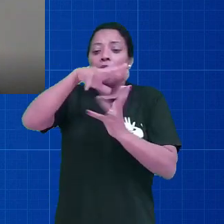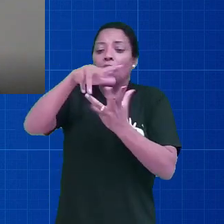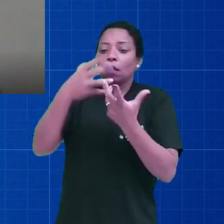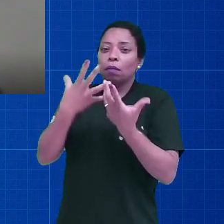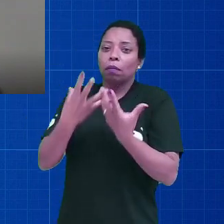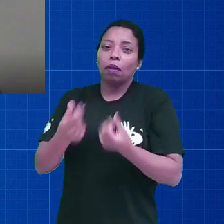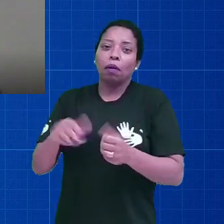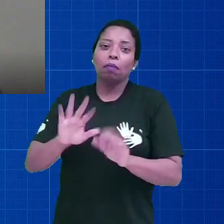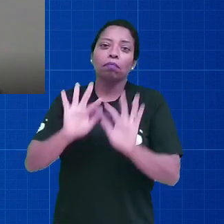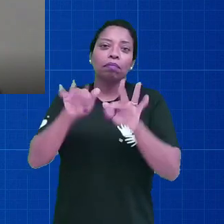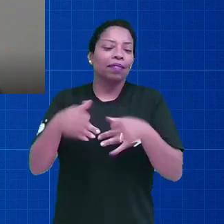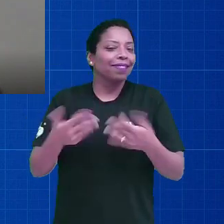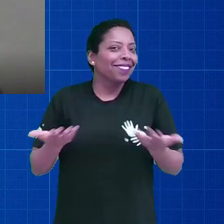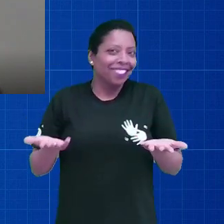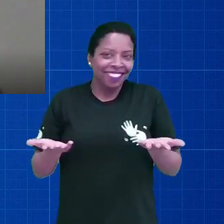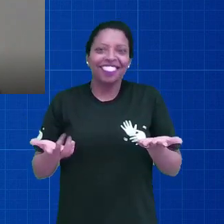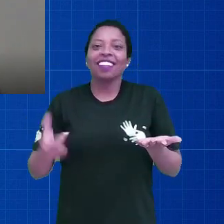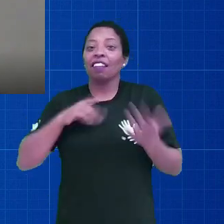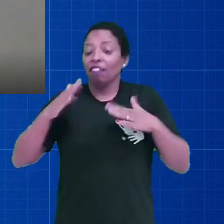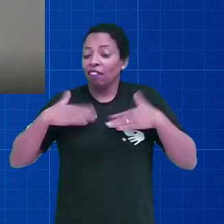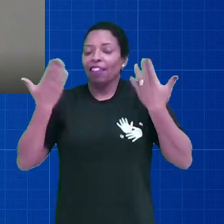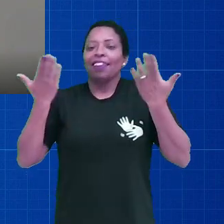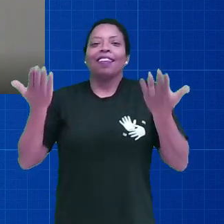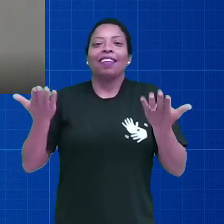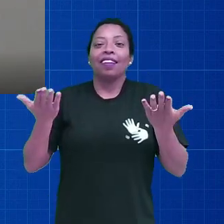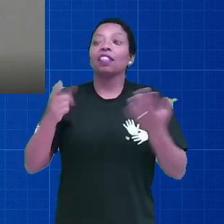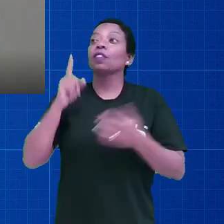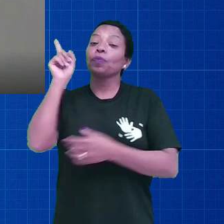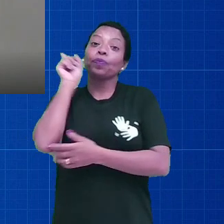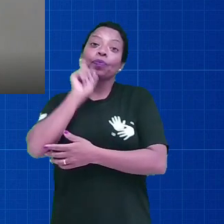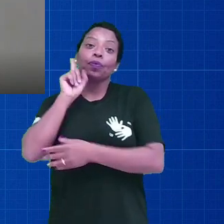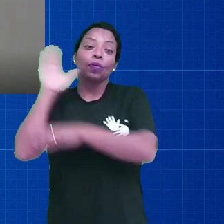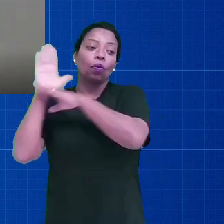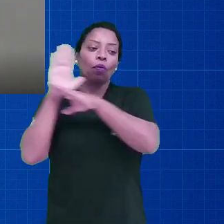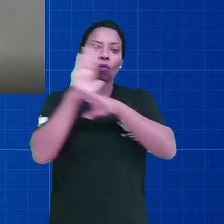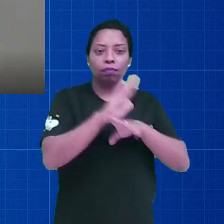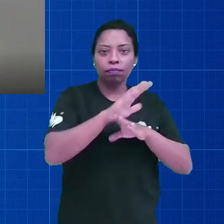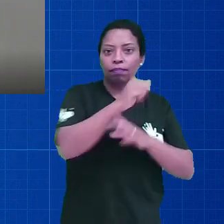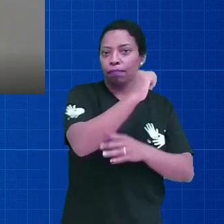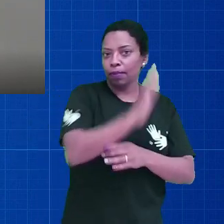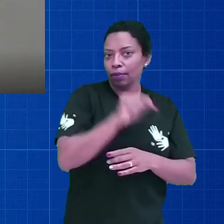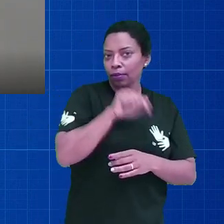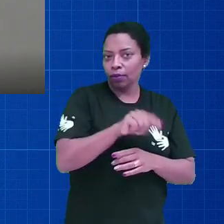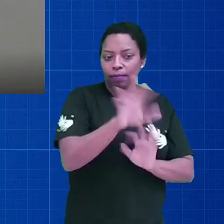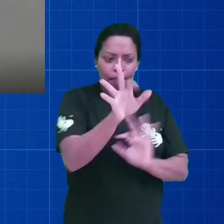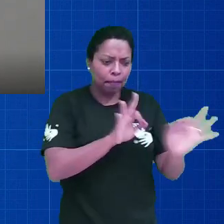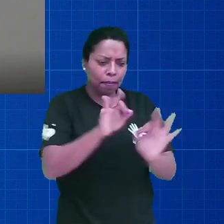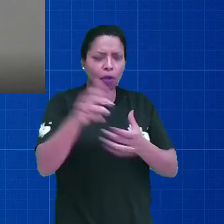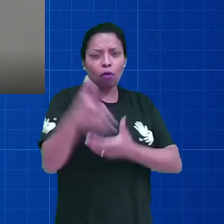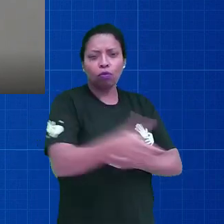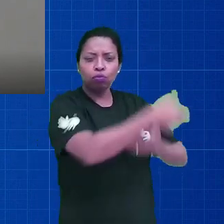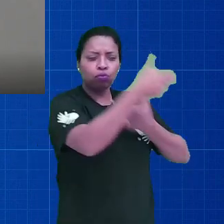acontecendo. Né? Então, teve um apoio, na época, norte-americano, de planejamento para